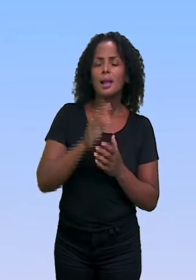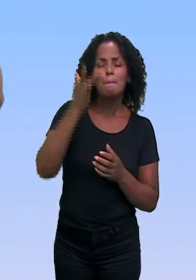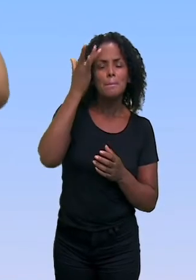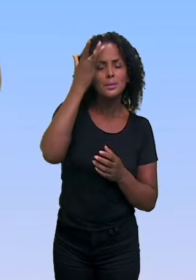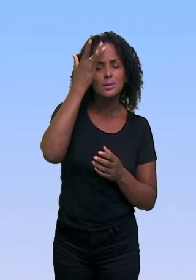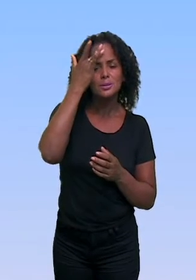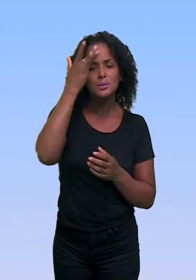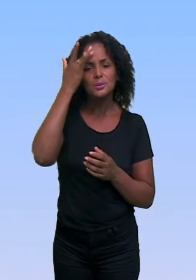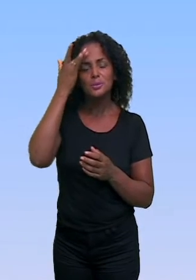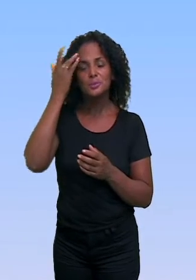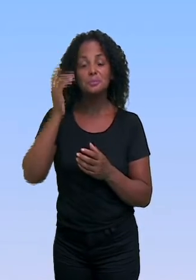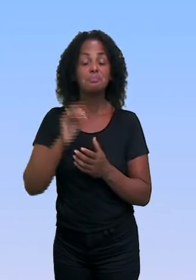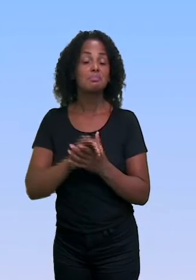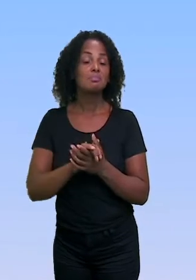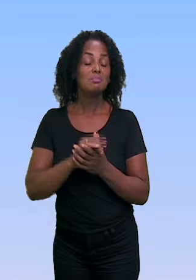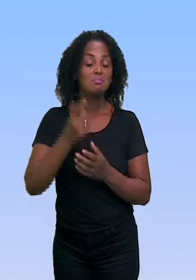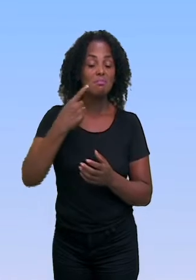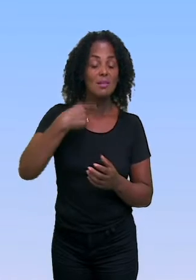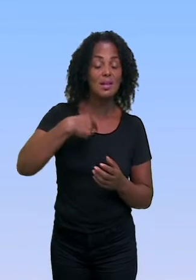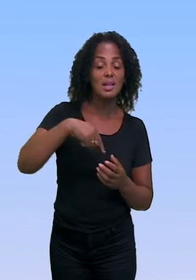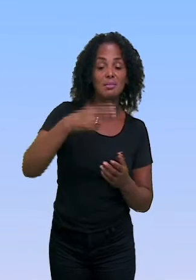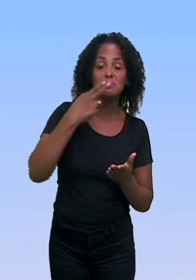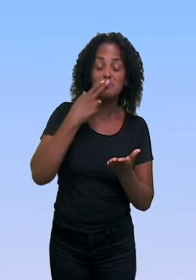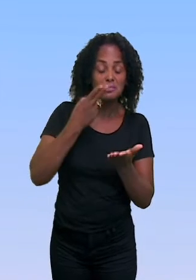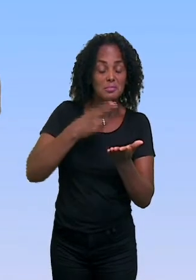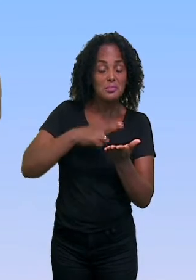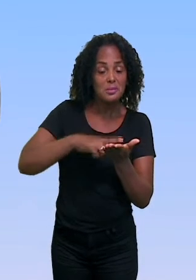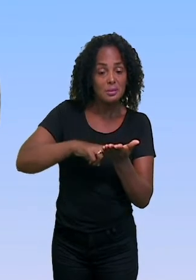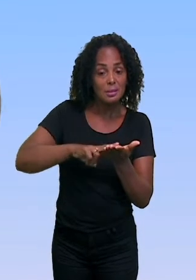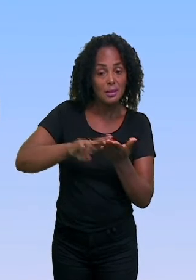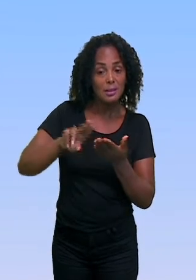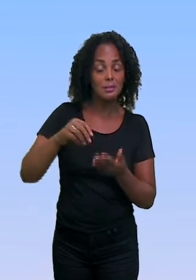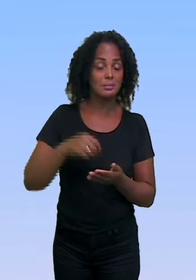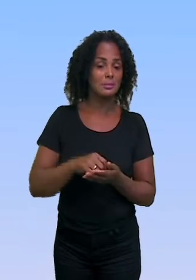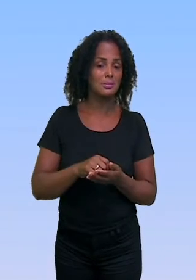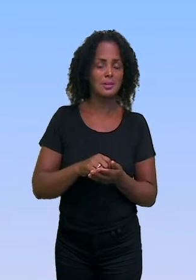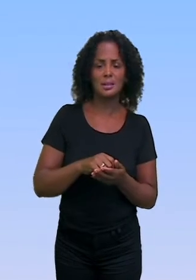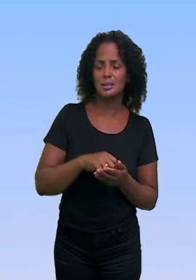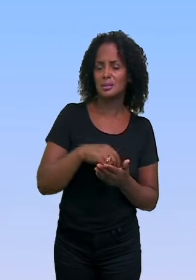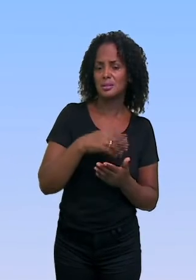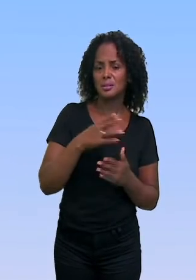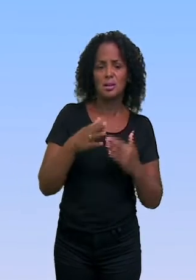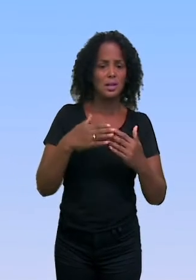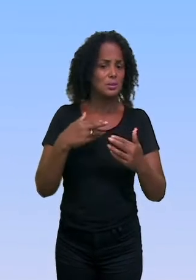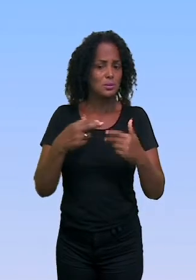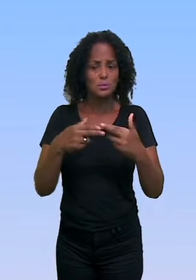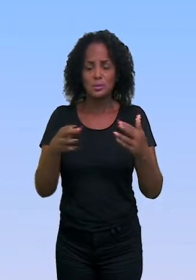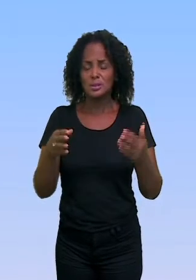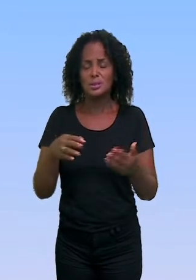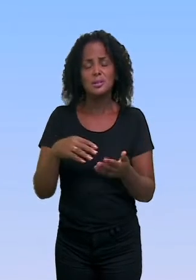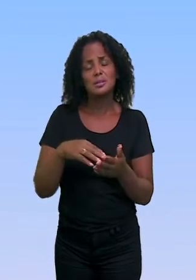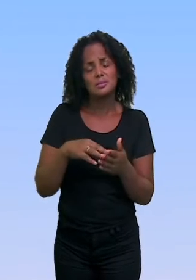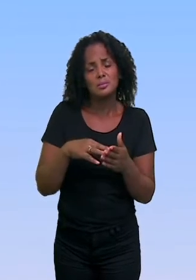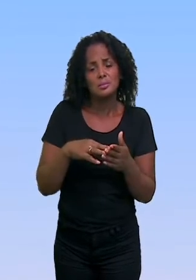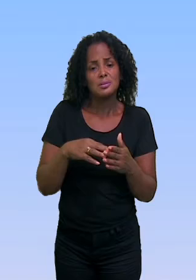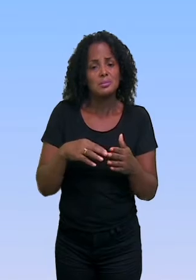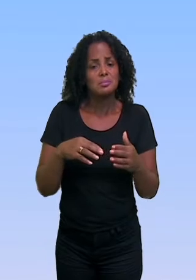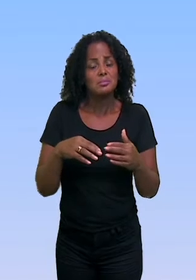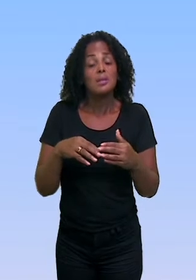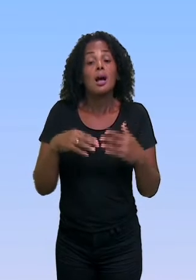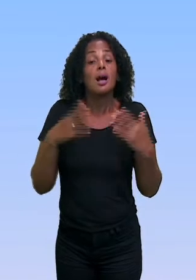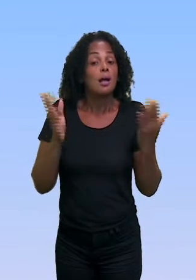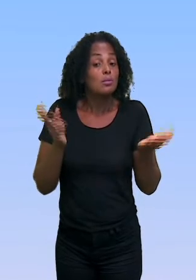aquela pessoa que entrega as nossas correspondências em nossa casa nossas encomendas na verdade que é o